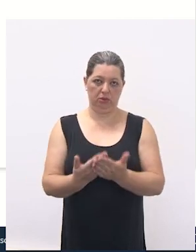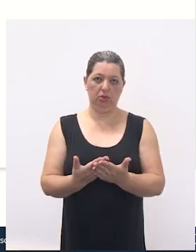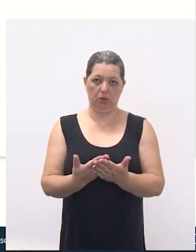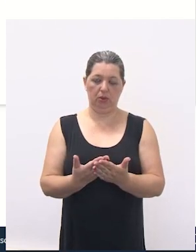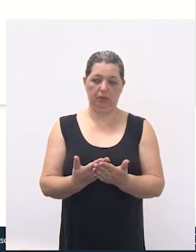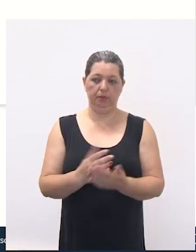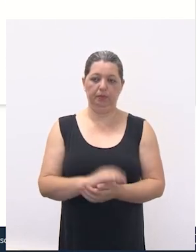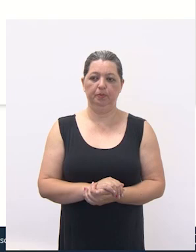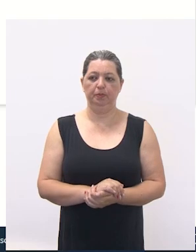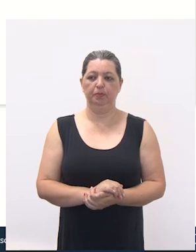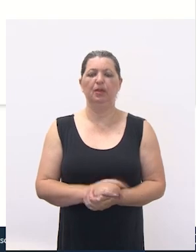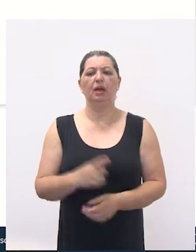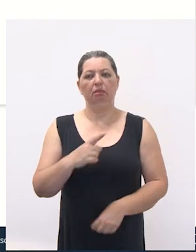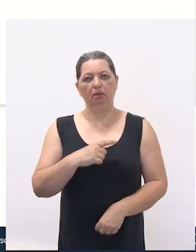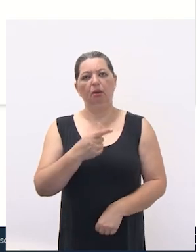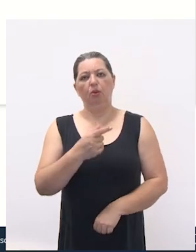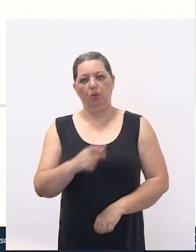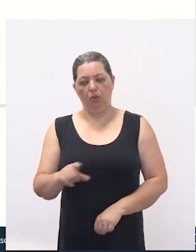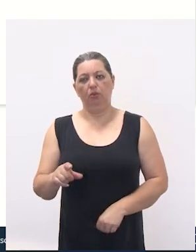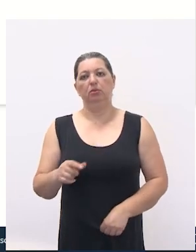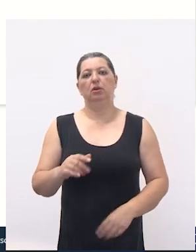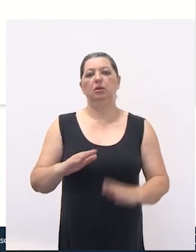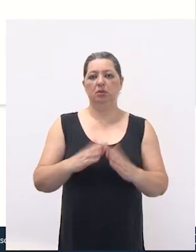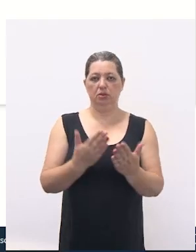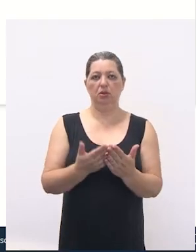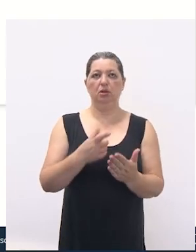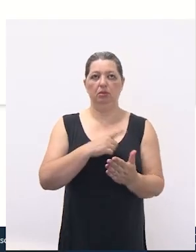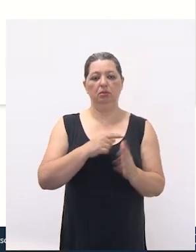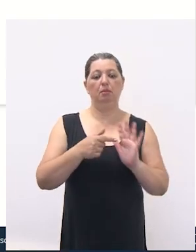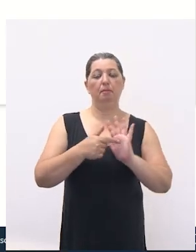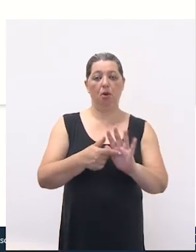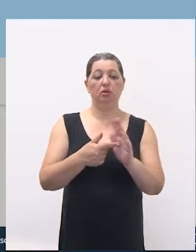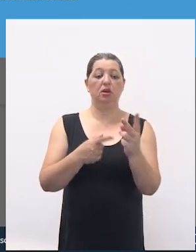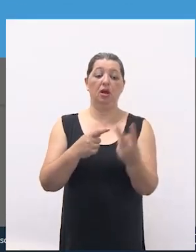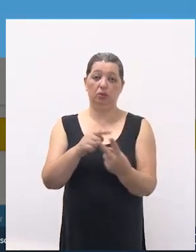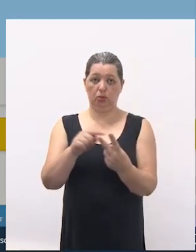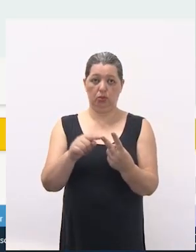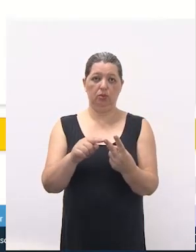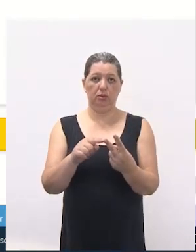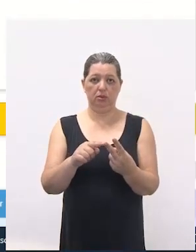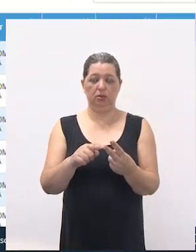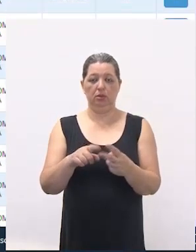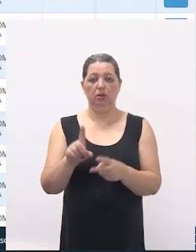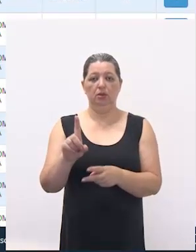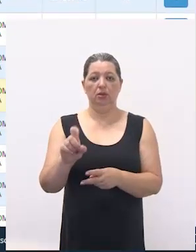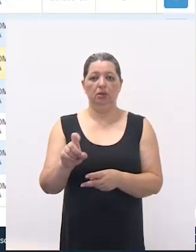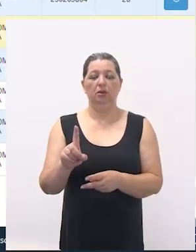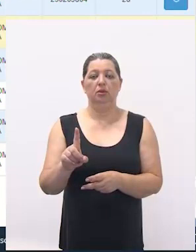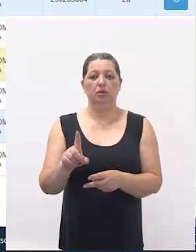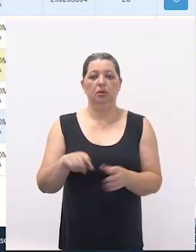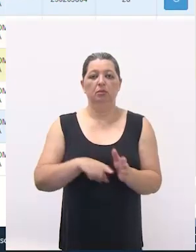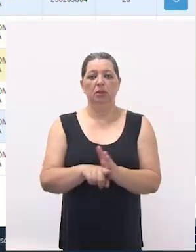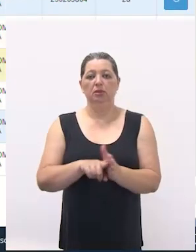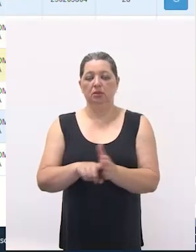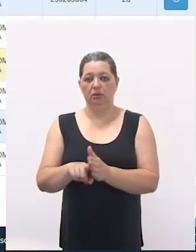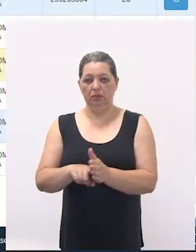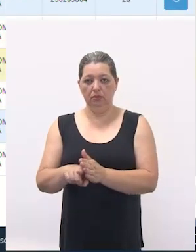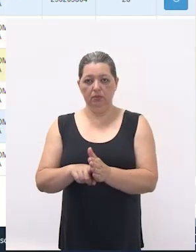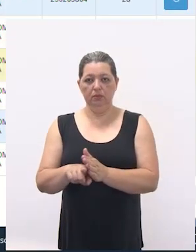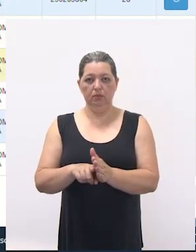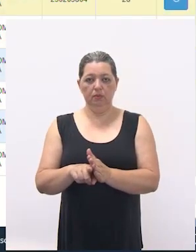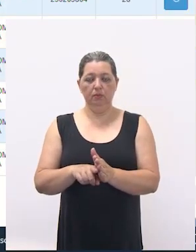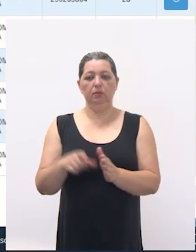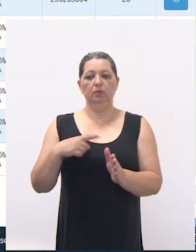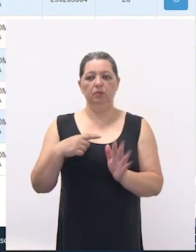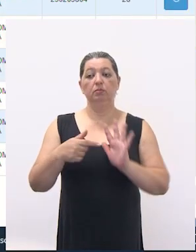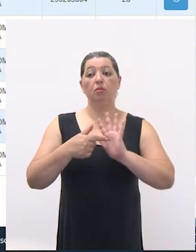Mas quem tem mais escolas, aparecem as duas. Aí você clicou, pesquisar, e aqui apareceu as suas turmas,